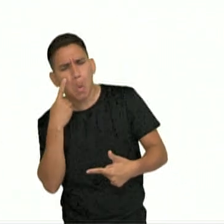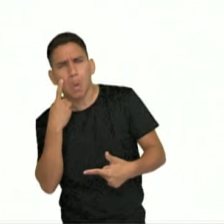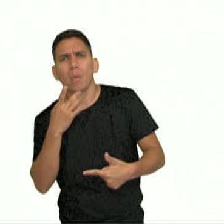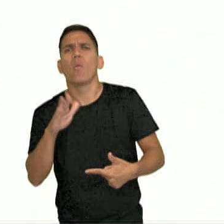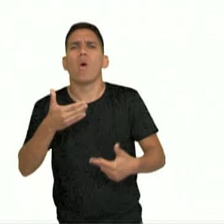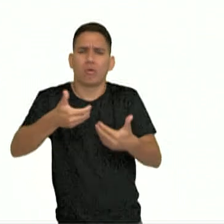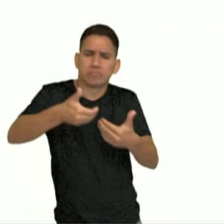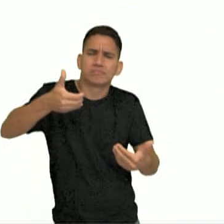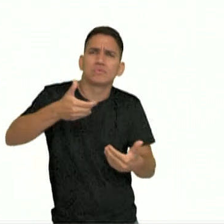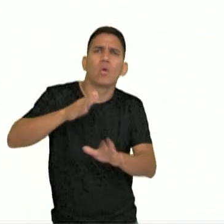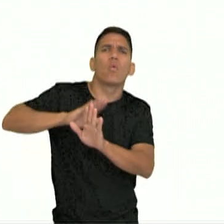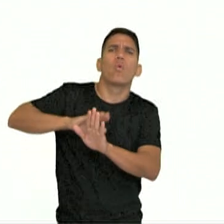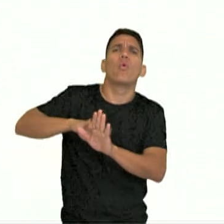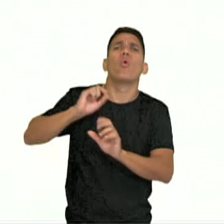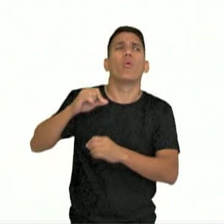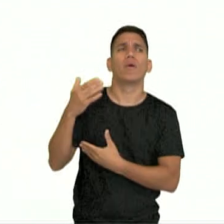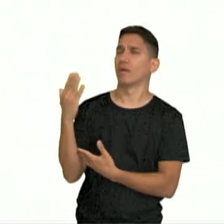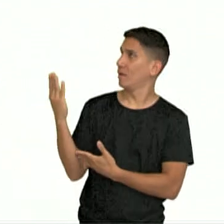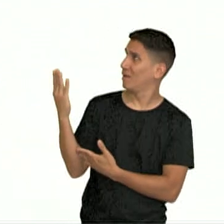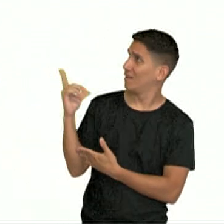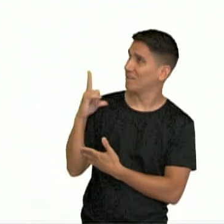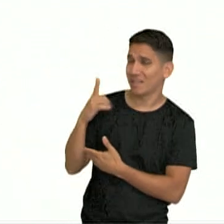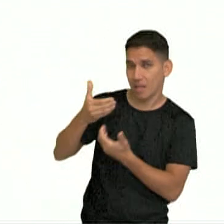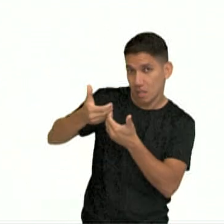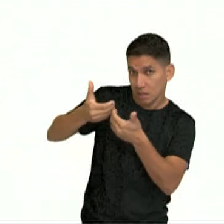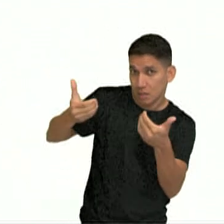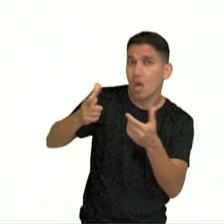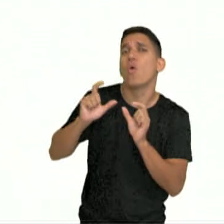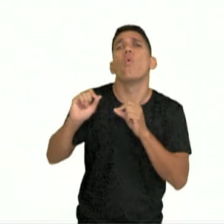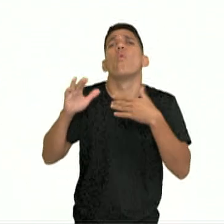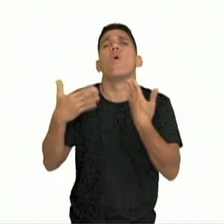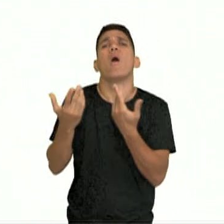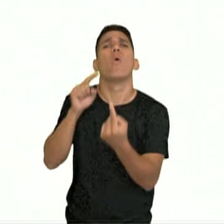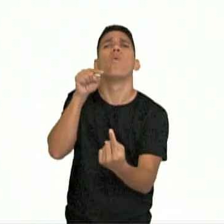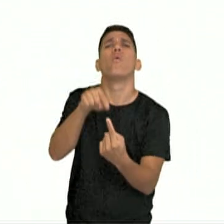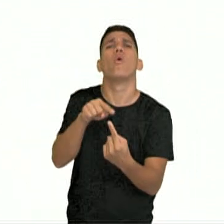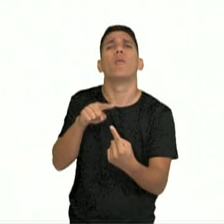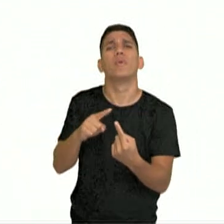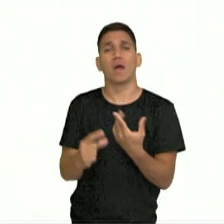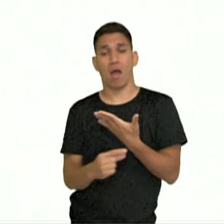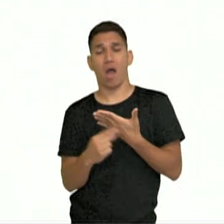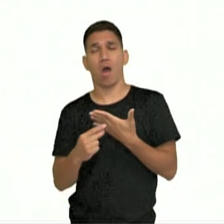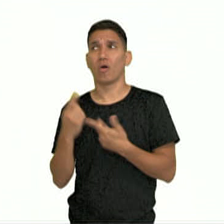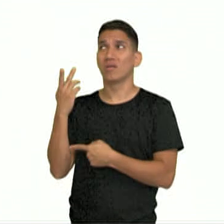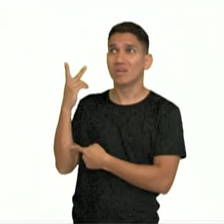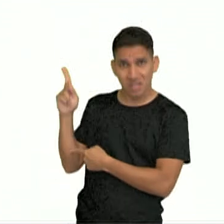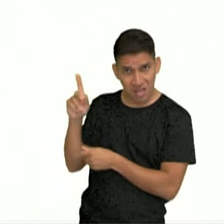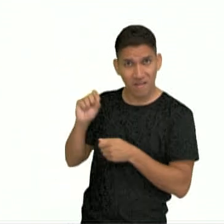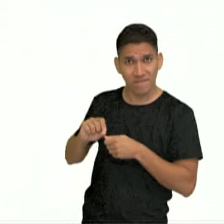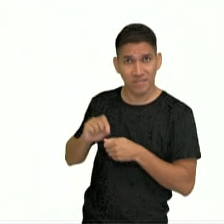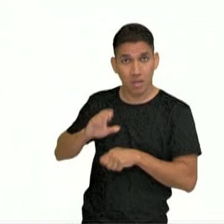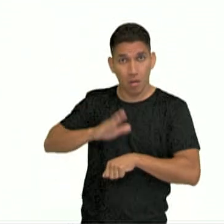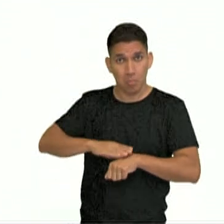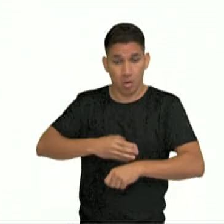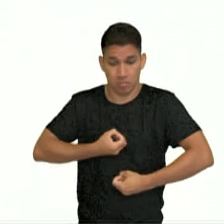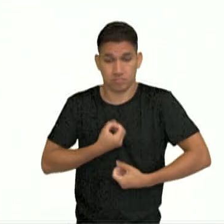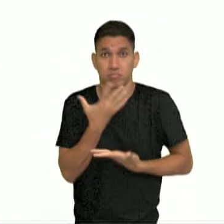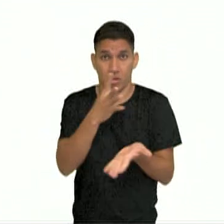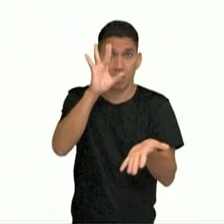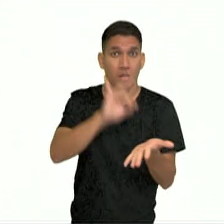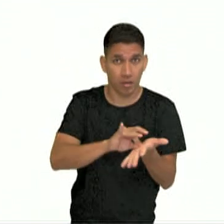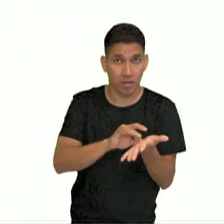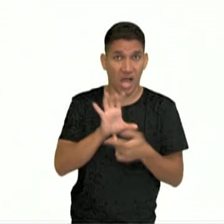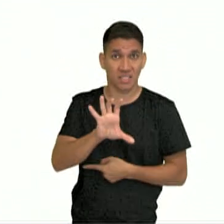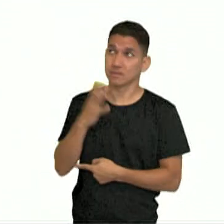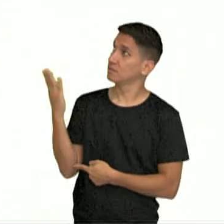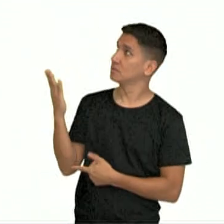Olha aqui, ó, nós temos aqui, ó, um outro espaçamento. Qual é a intenção do artista ao dispor a sua poesia concreta